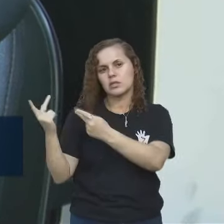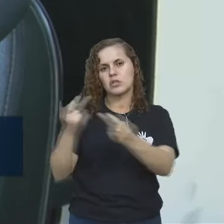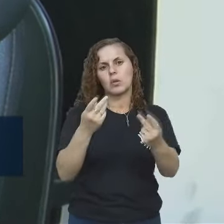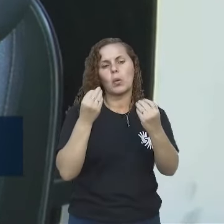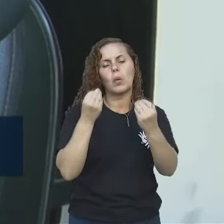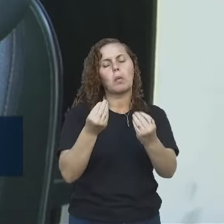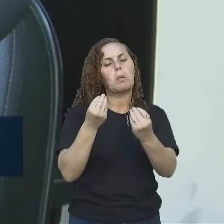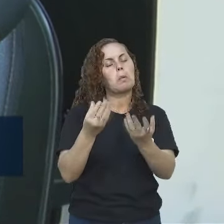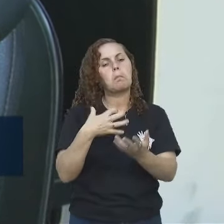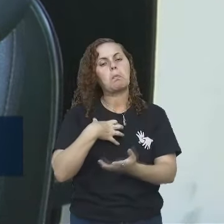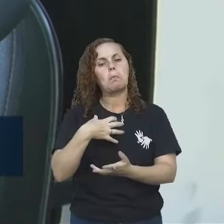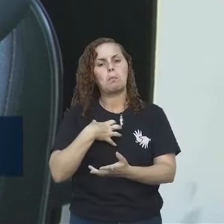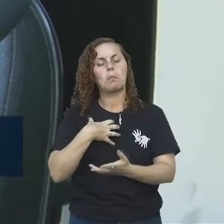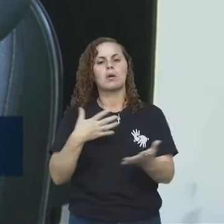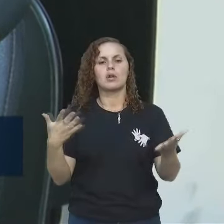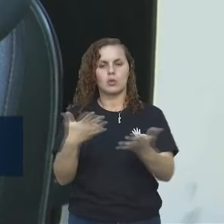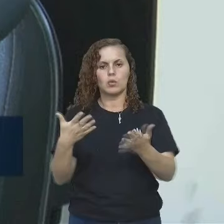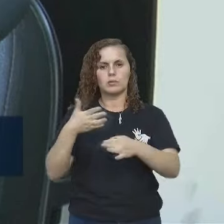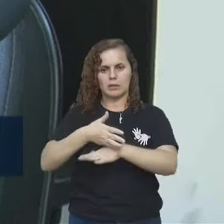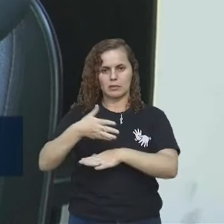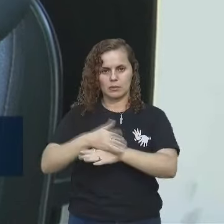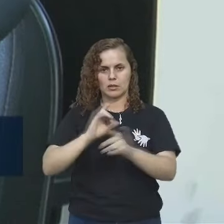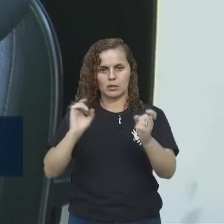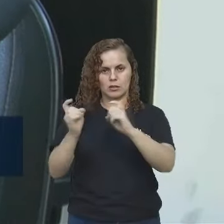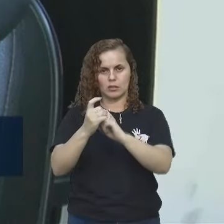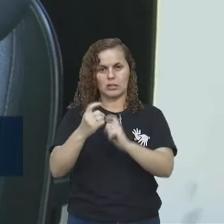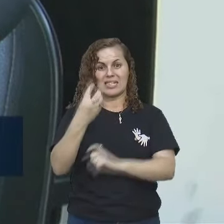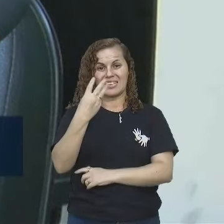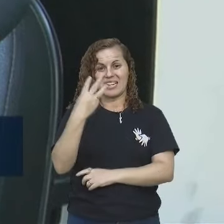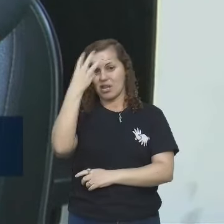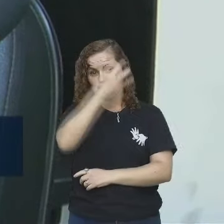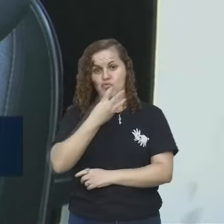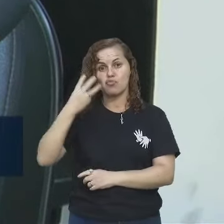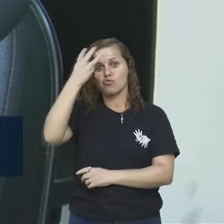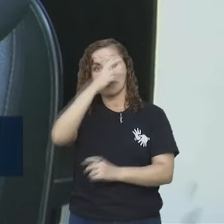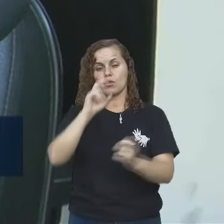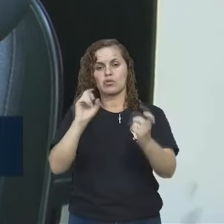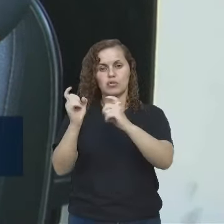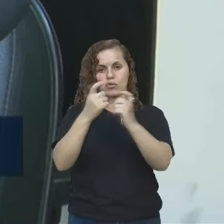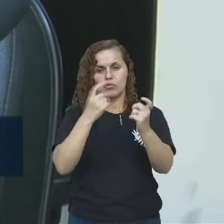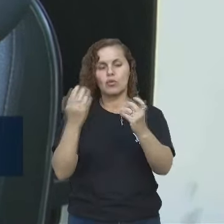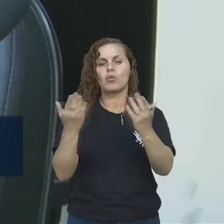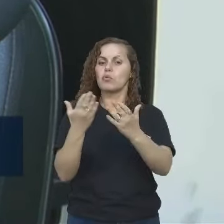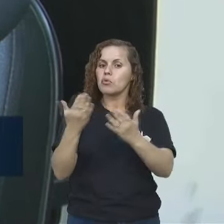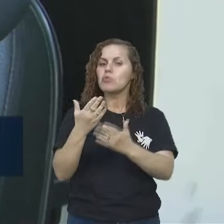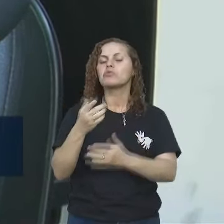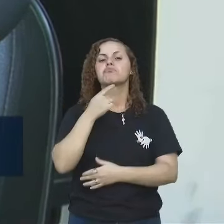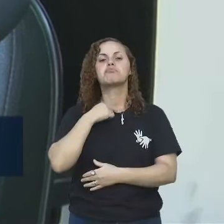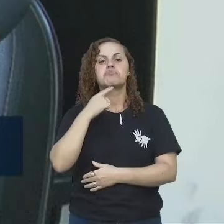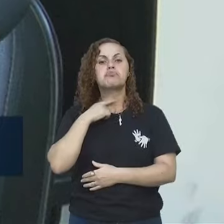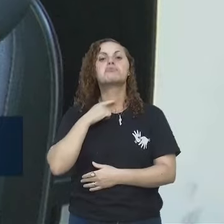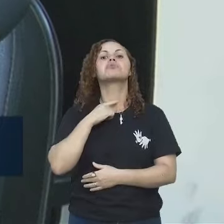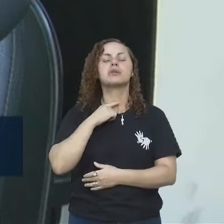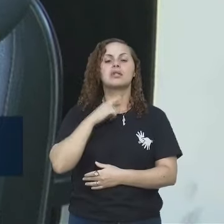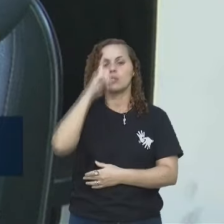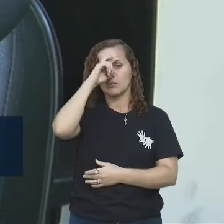otimista com o projeto e hoje participando da reunião lá que durou em torno de 3 horas nós saímos muito otimista que esse Hospital Universitário vai